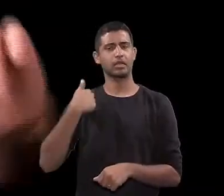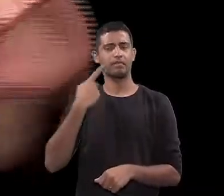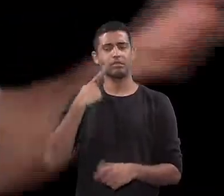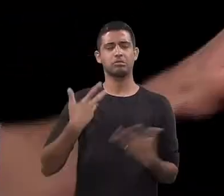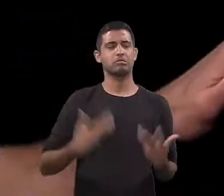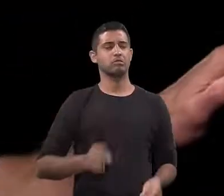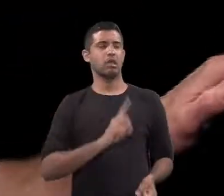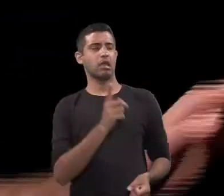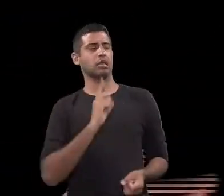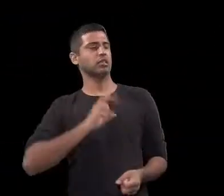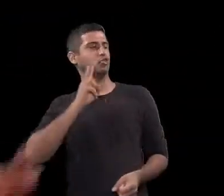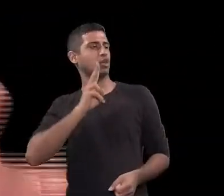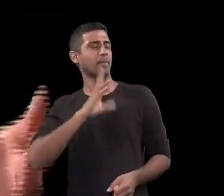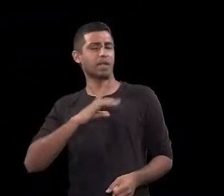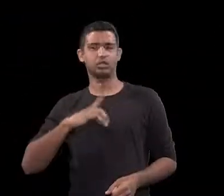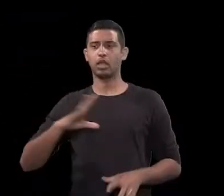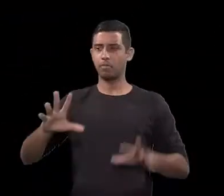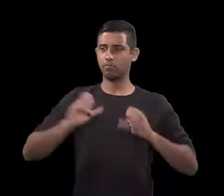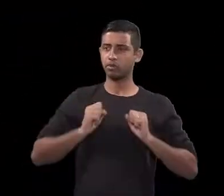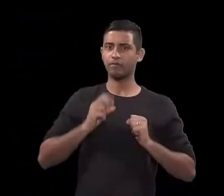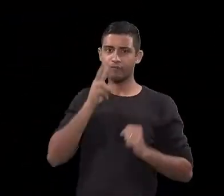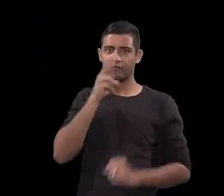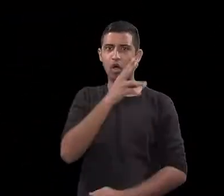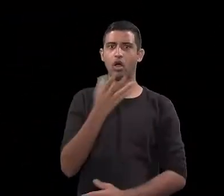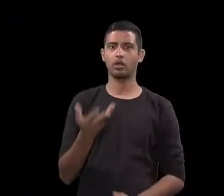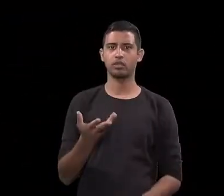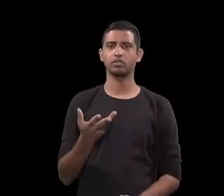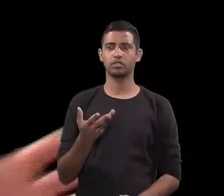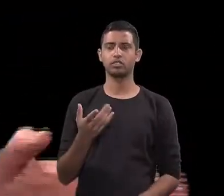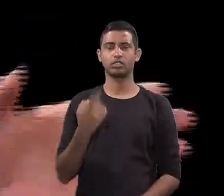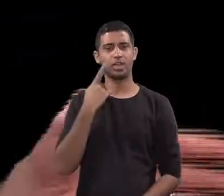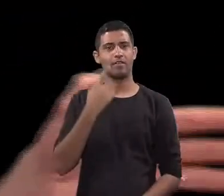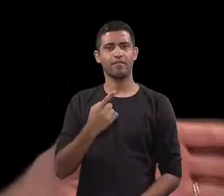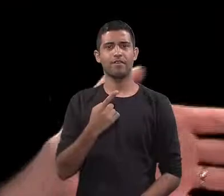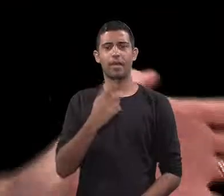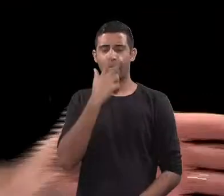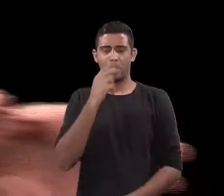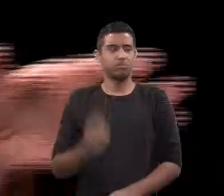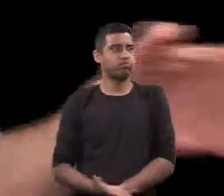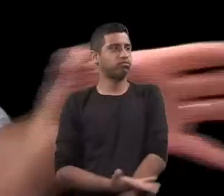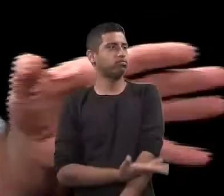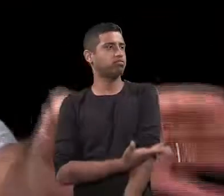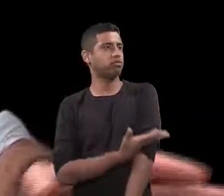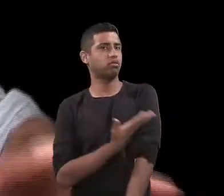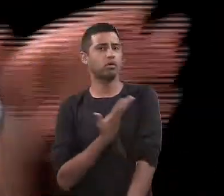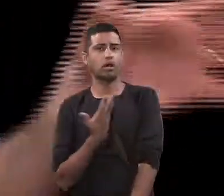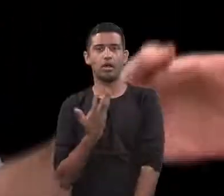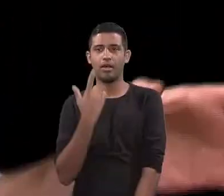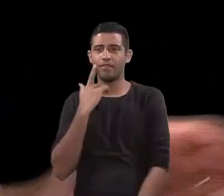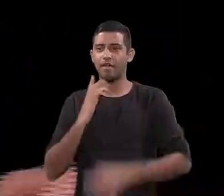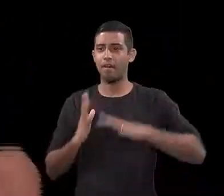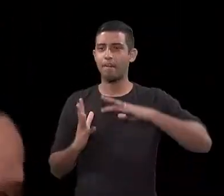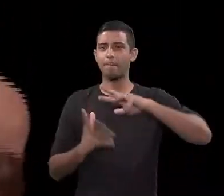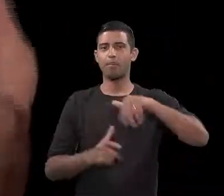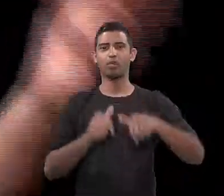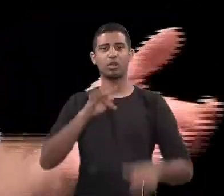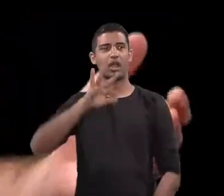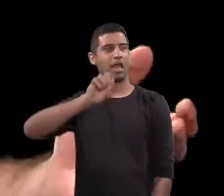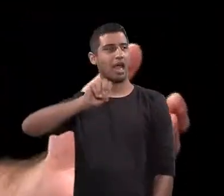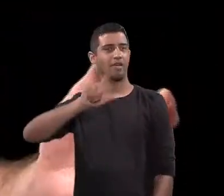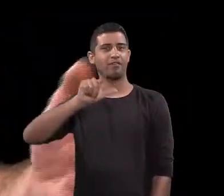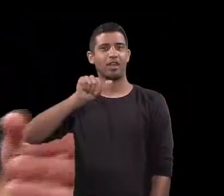que negam essa história tem essa influência que é bem forte. Então essas duas fontes de inspiração, Latinoamérica, o